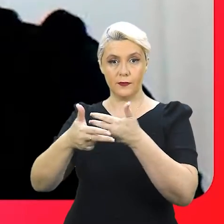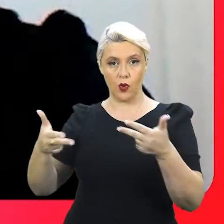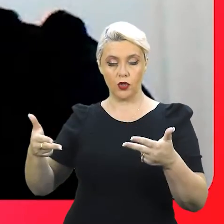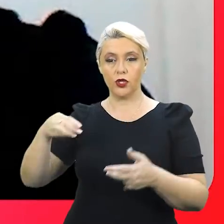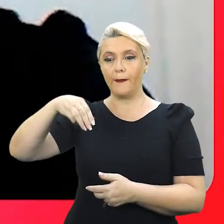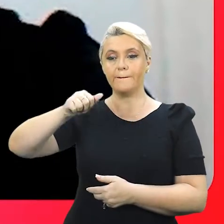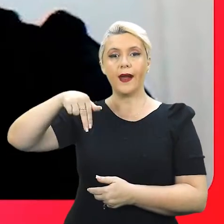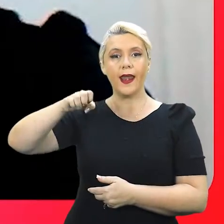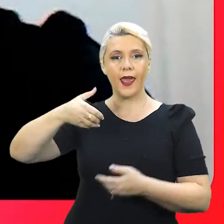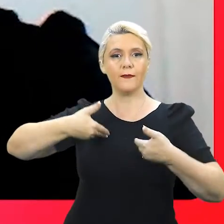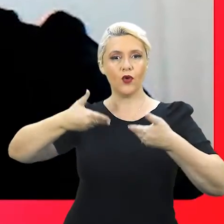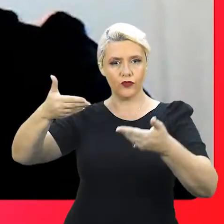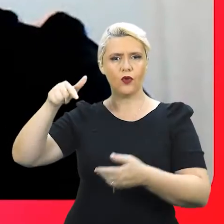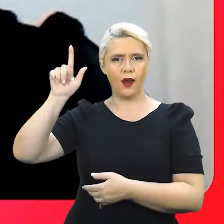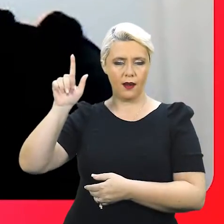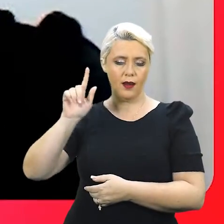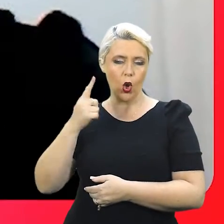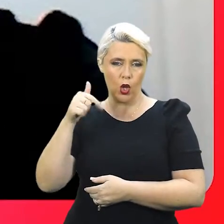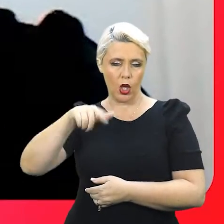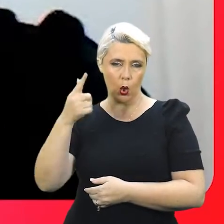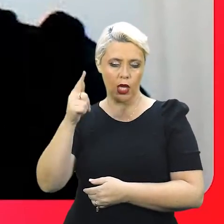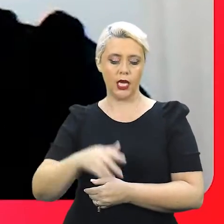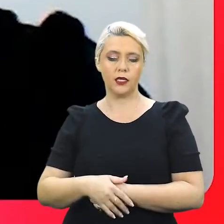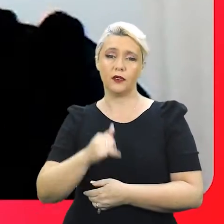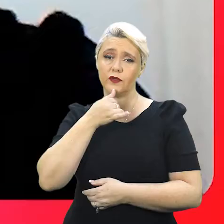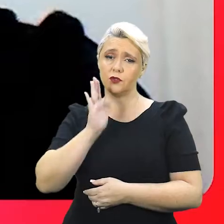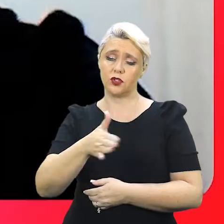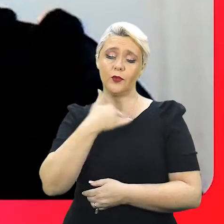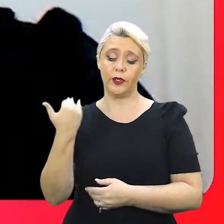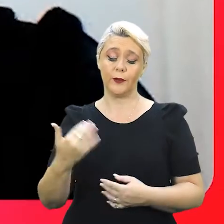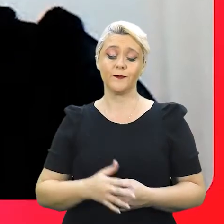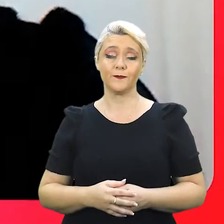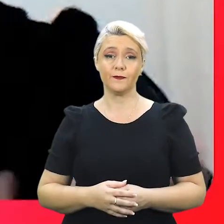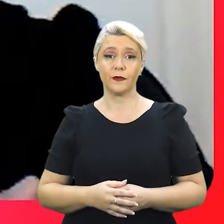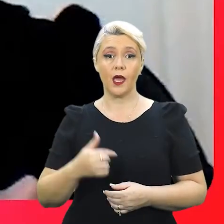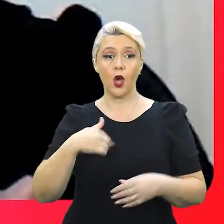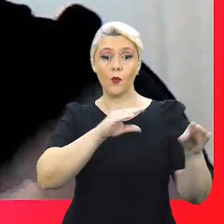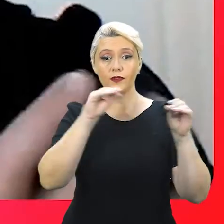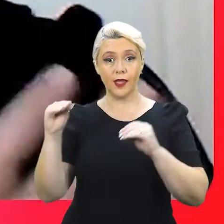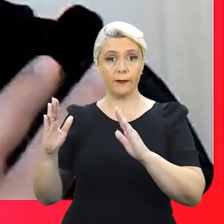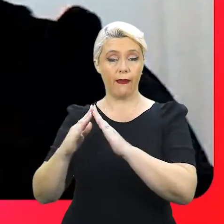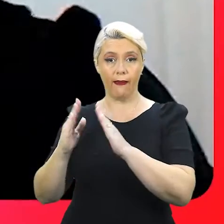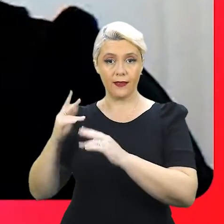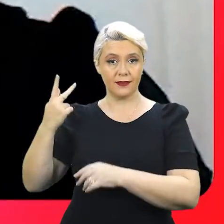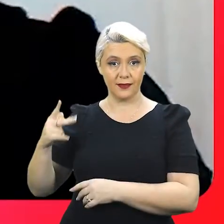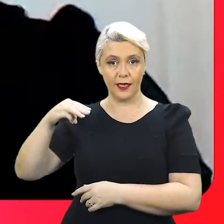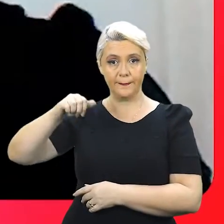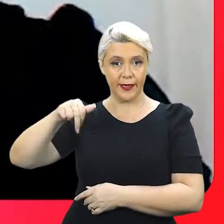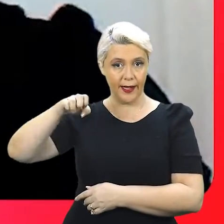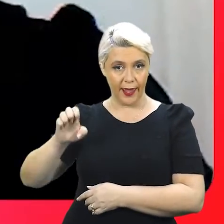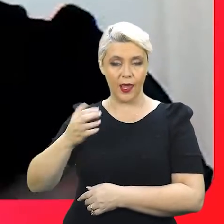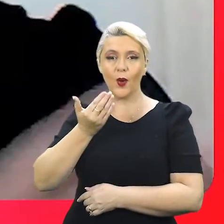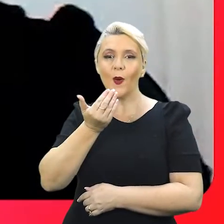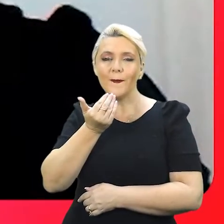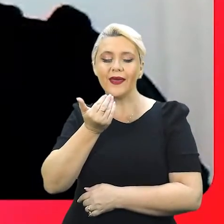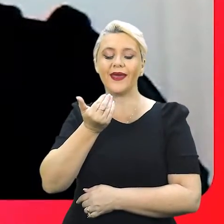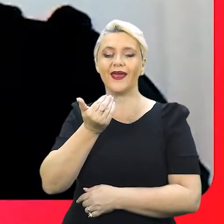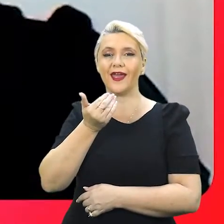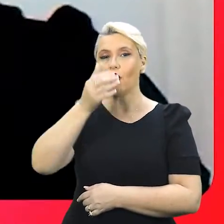que me chamou, o Mané de Oliveira, lá em Goiânia, felizmente falecido. Fui morar na casa do Mané, comer